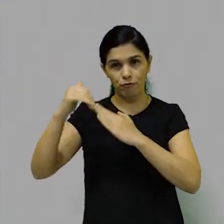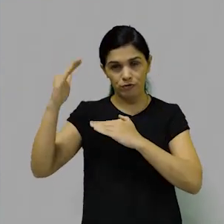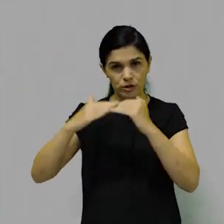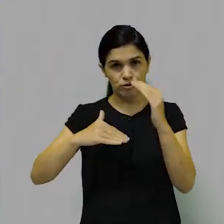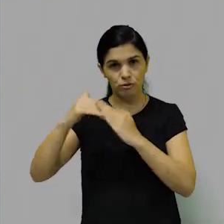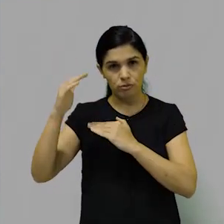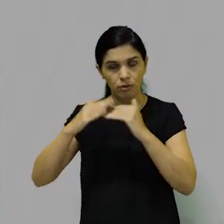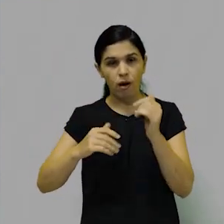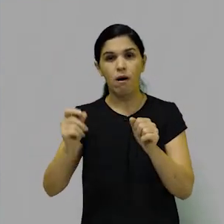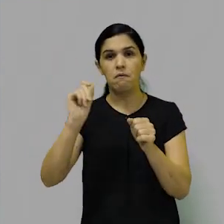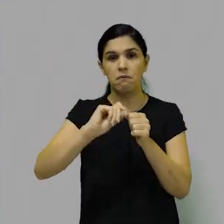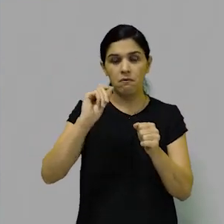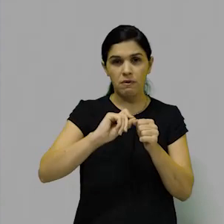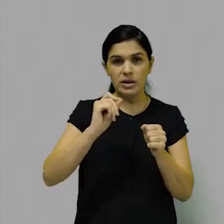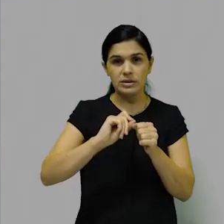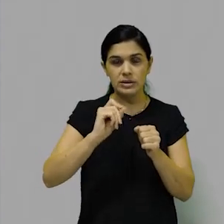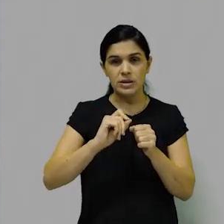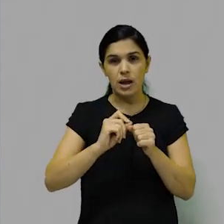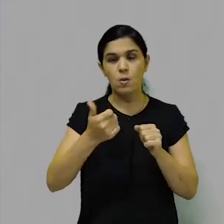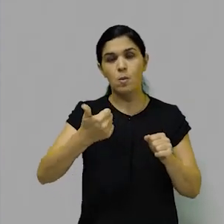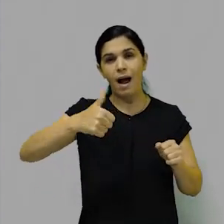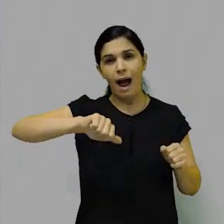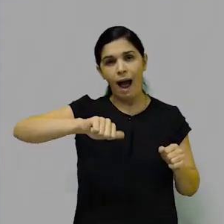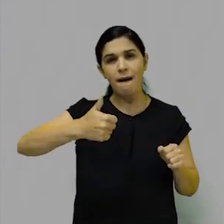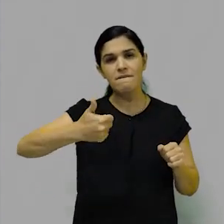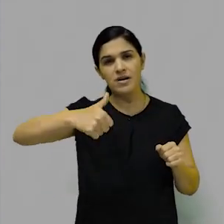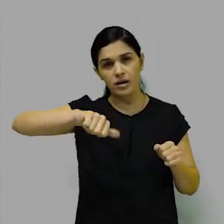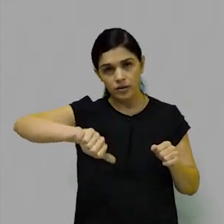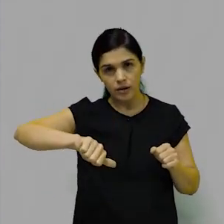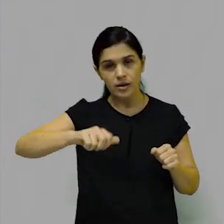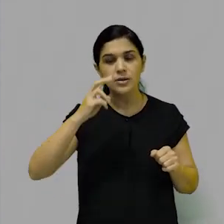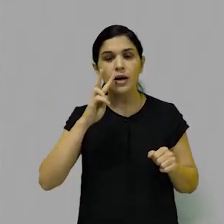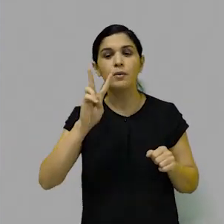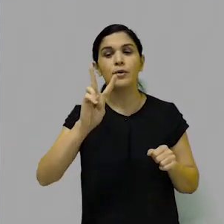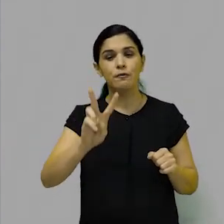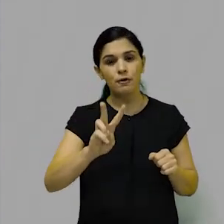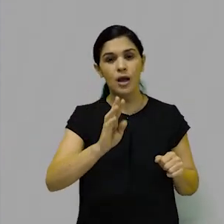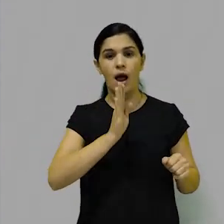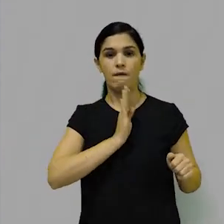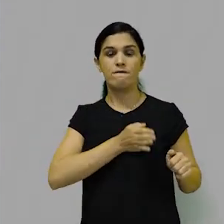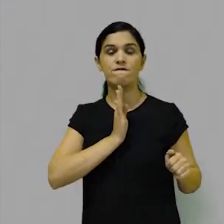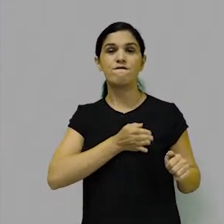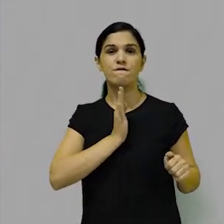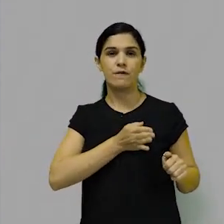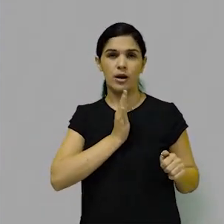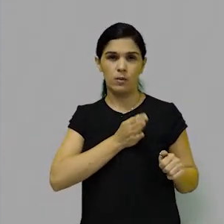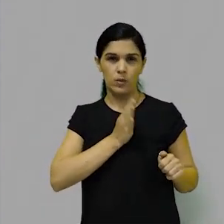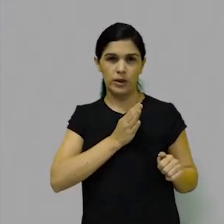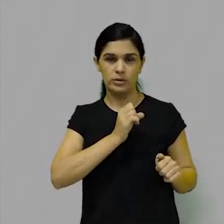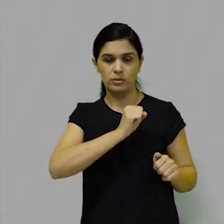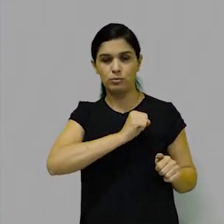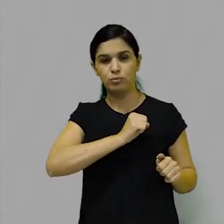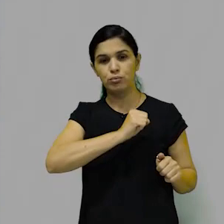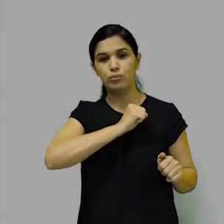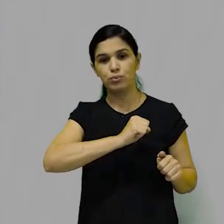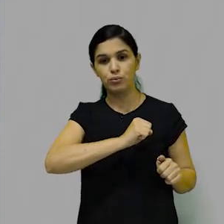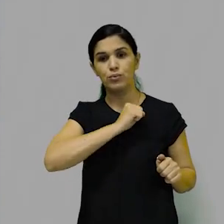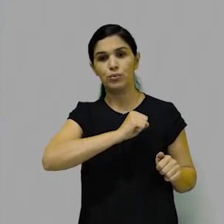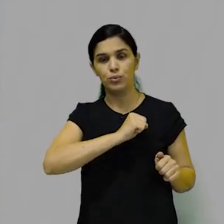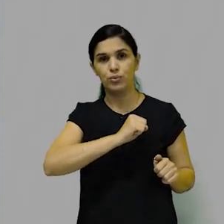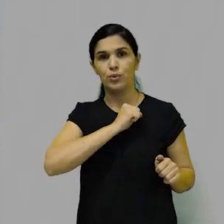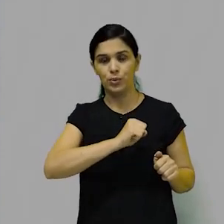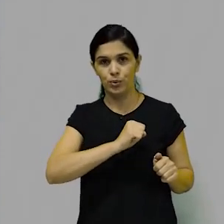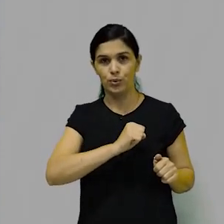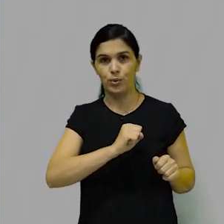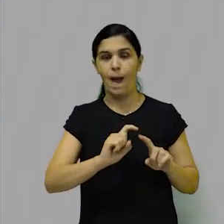Tem outras fórmulas, professor, que podem ser utilizadas? Tem. Existem outras fórmulas, mas essa aqui é uma das que é mais utilizada aí.